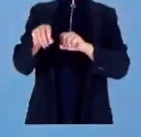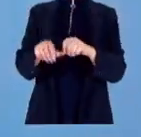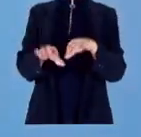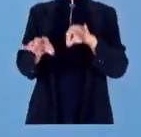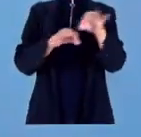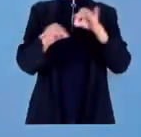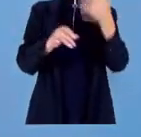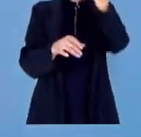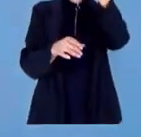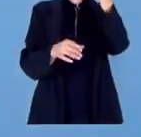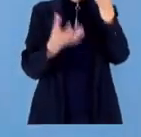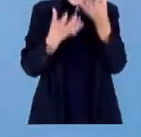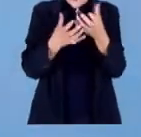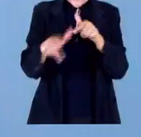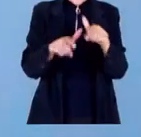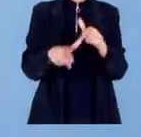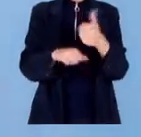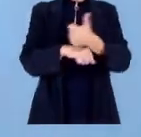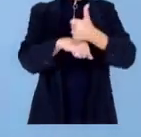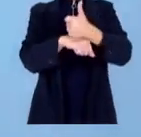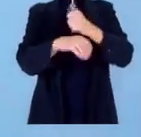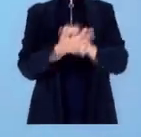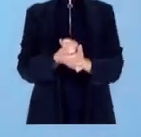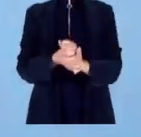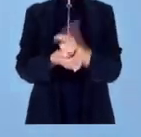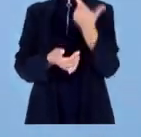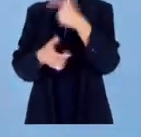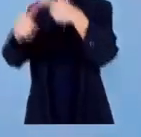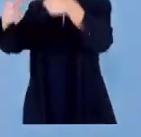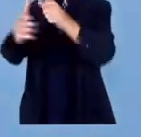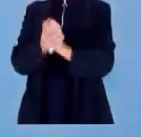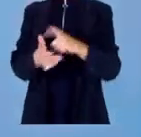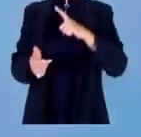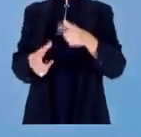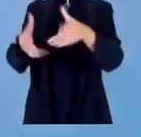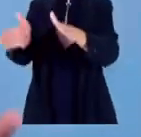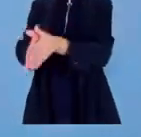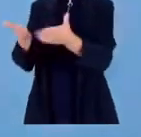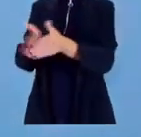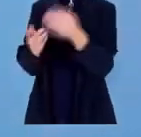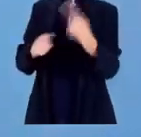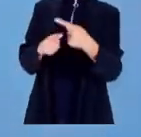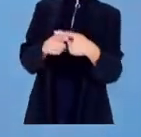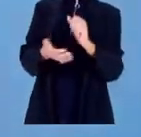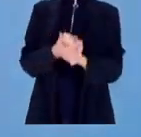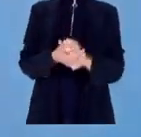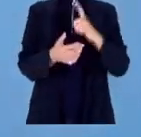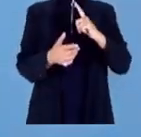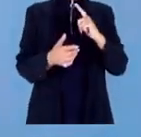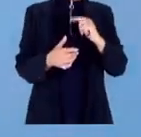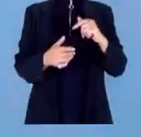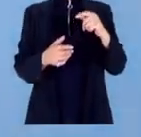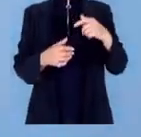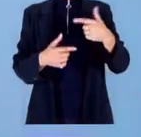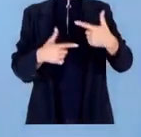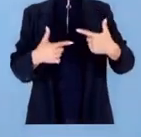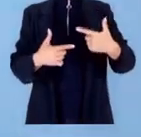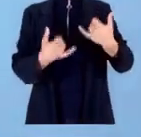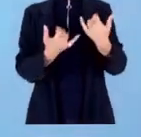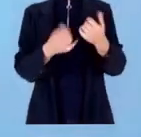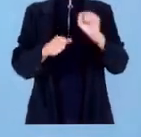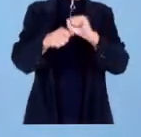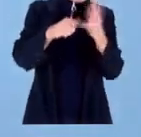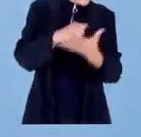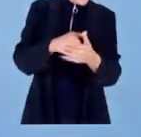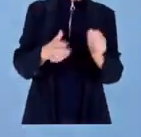trabalhador e por que em outras regiões nós temos bolsões de miséria nós tivemos sim uma guerra é verdade nós tivemos uma